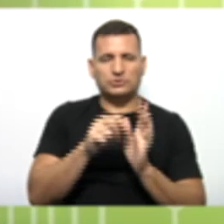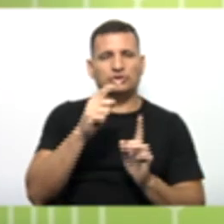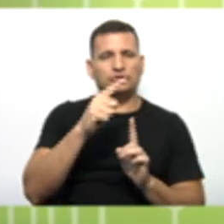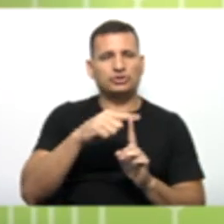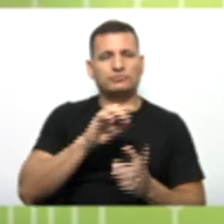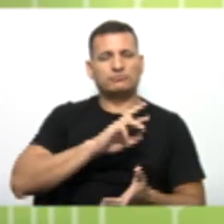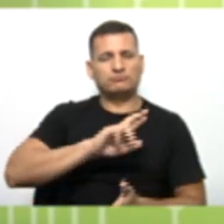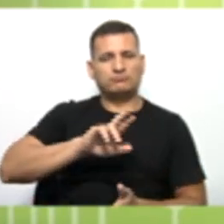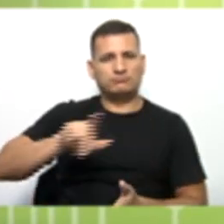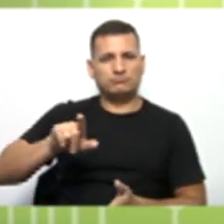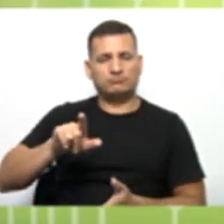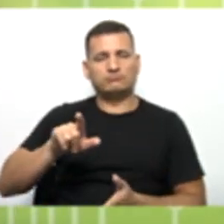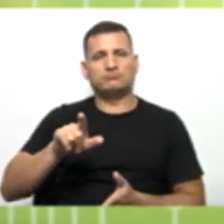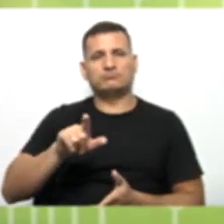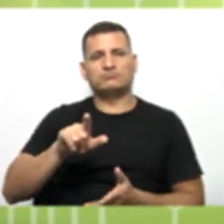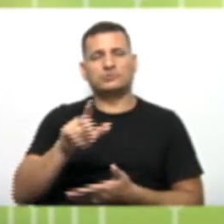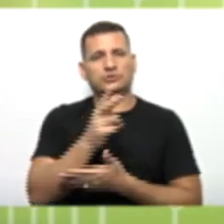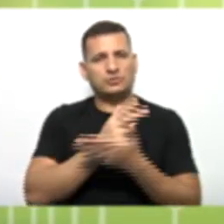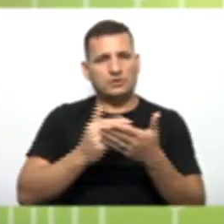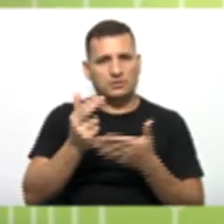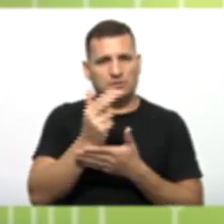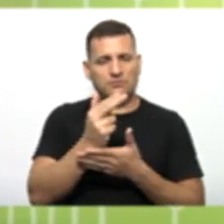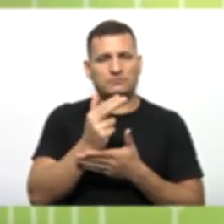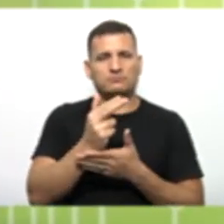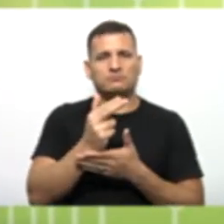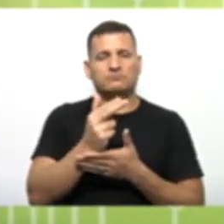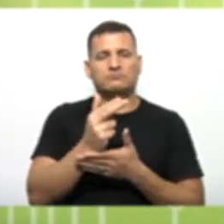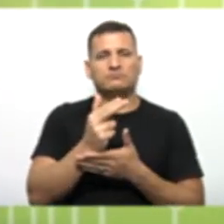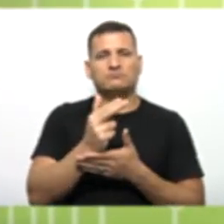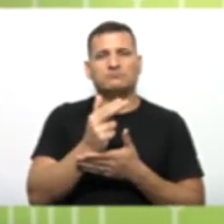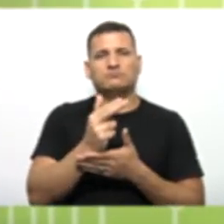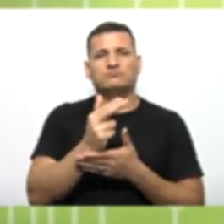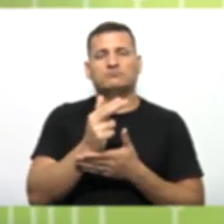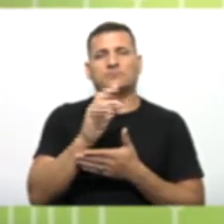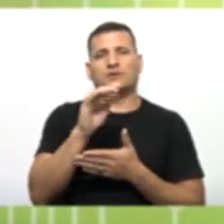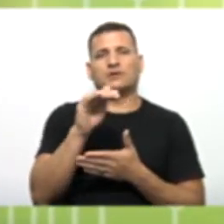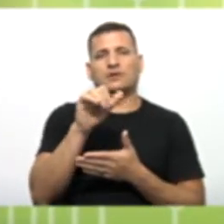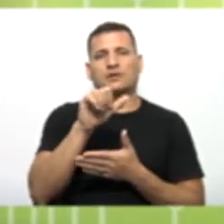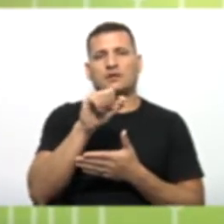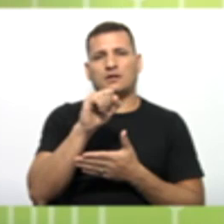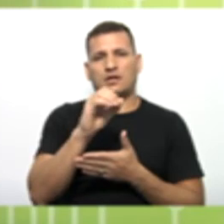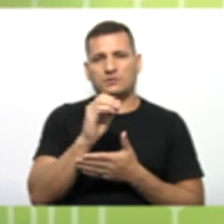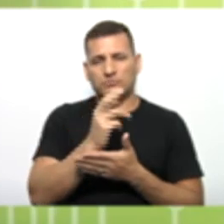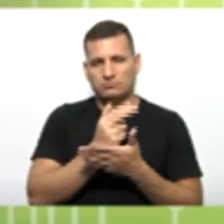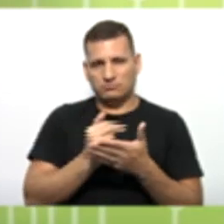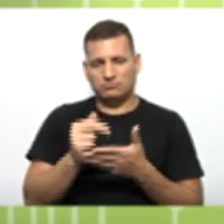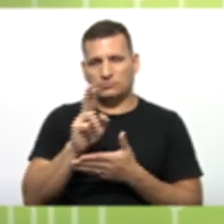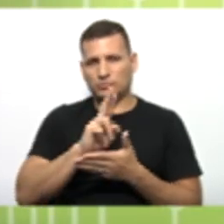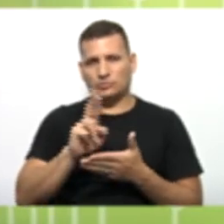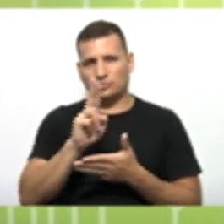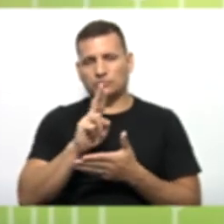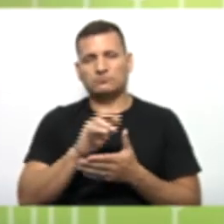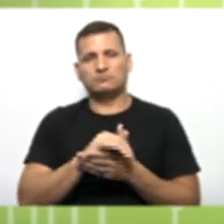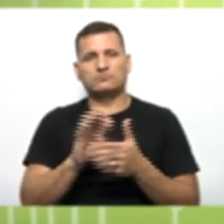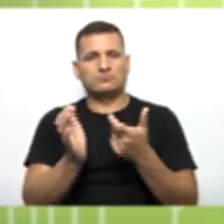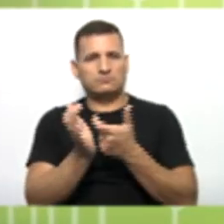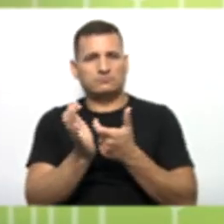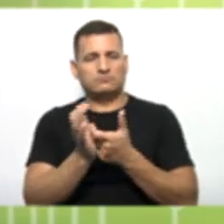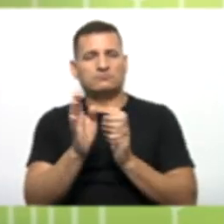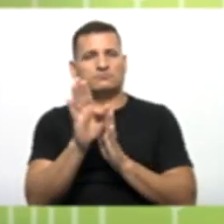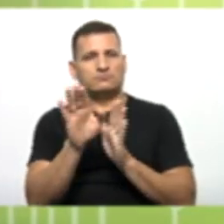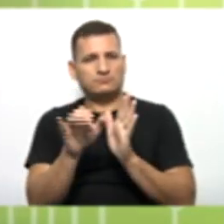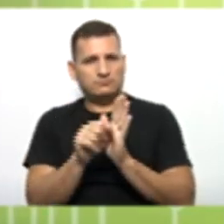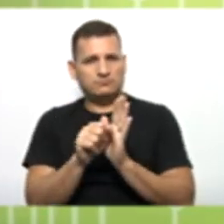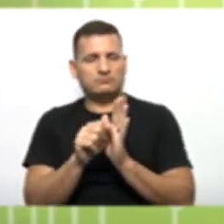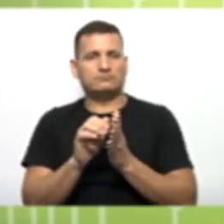de diagrama. Diagrama tem um símbolo, diagrama de caso de uso tem um símbolo, diagrama de classe tem um símbolo, e a Gilmara aí